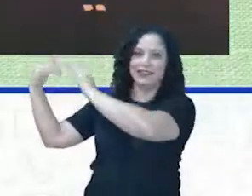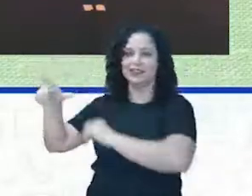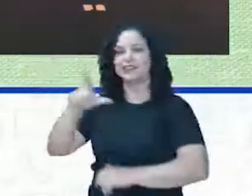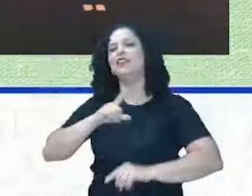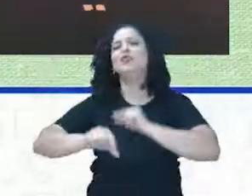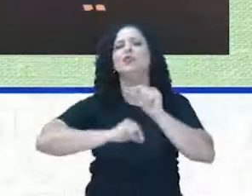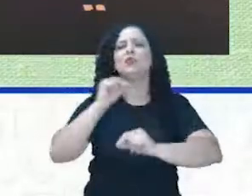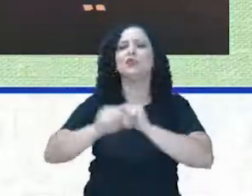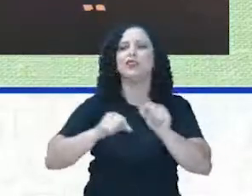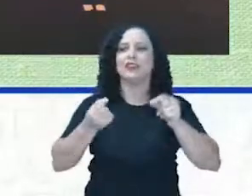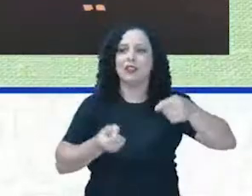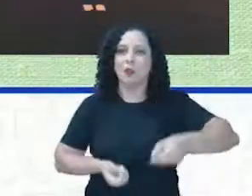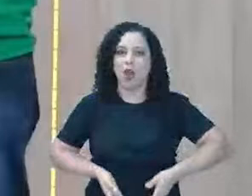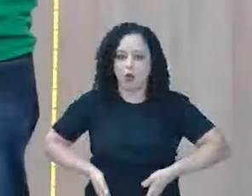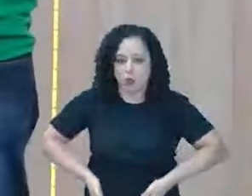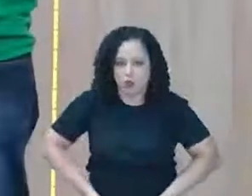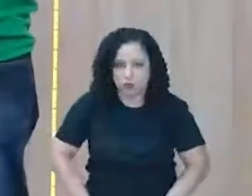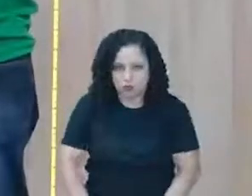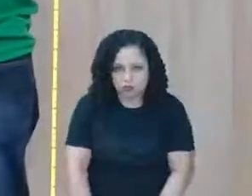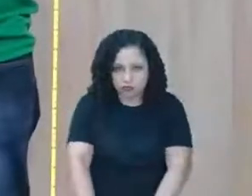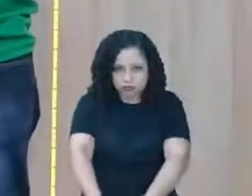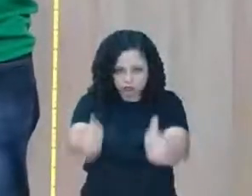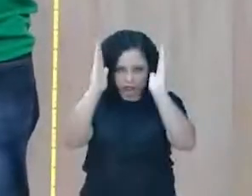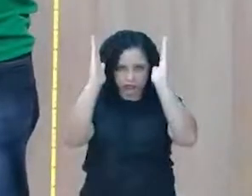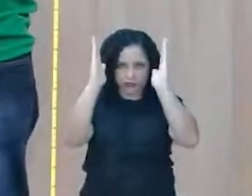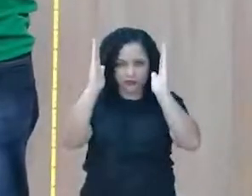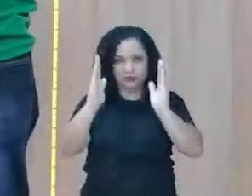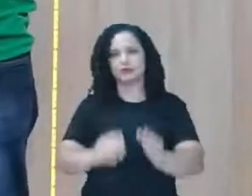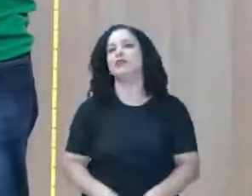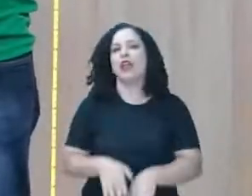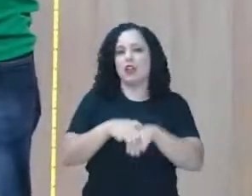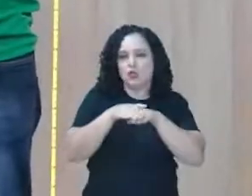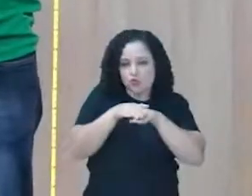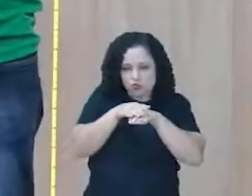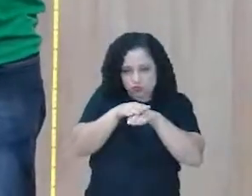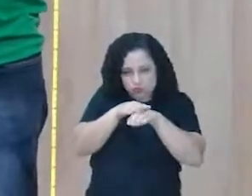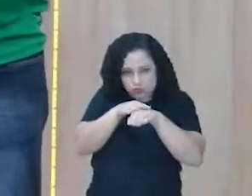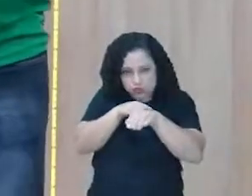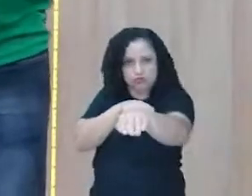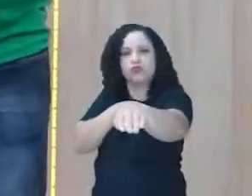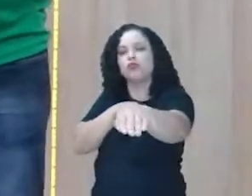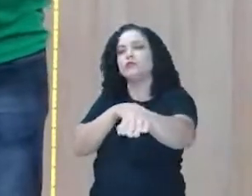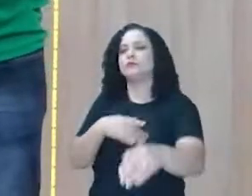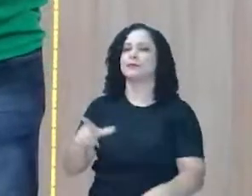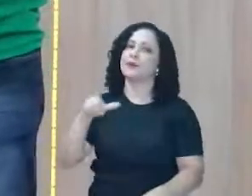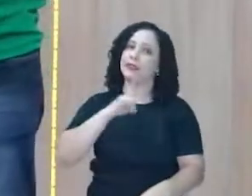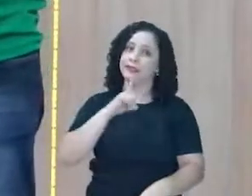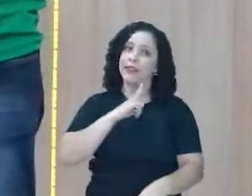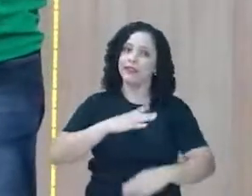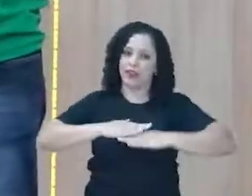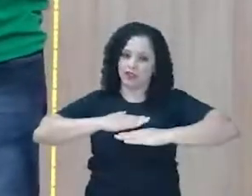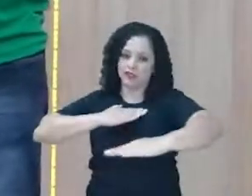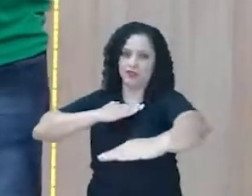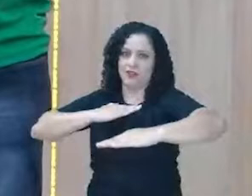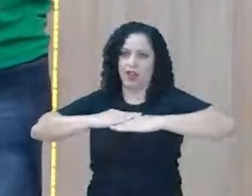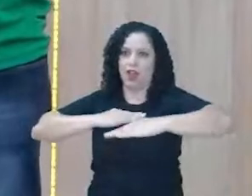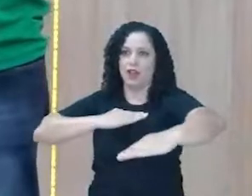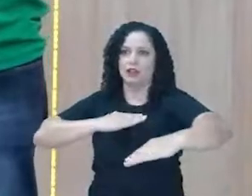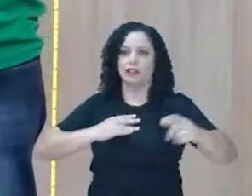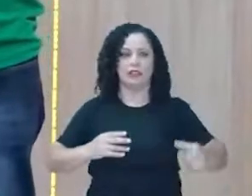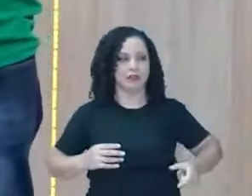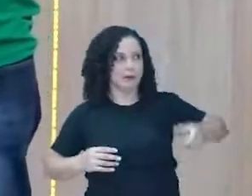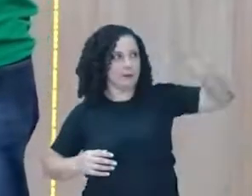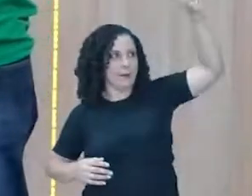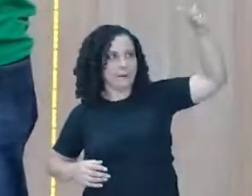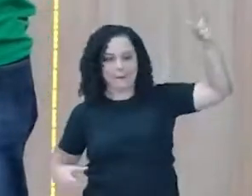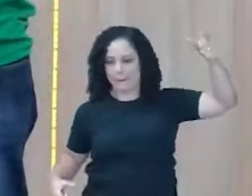essa estrada, ela vai ter a composição, né? Tanto do objeto que é a estrada, né? A gente tem poste também